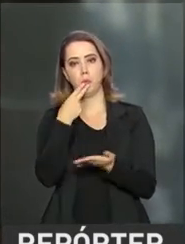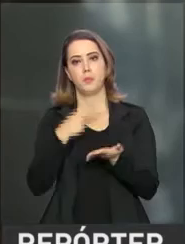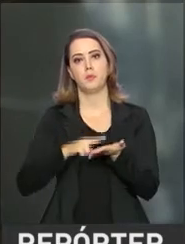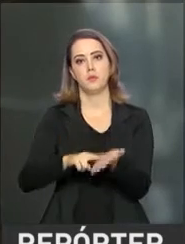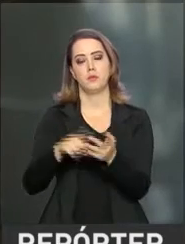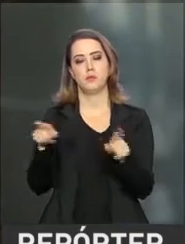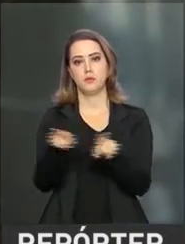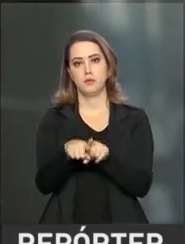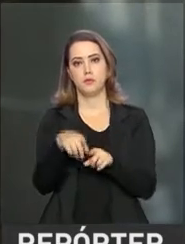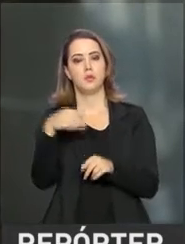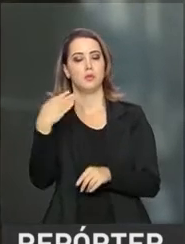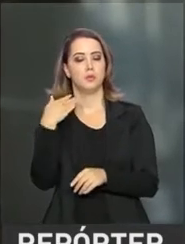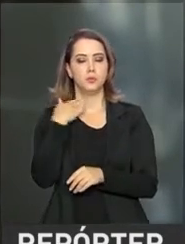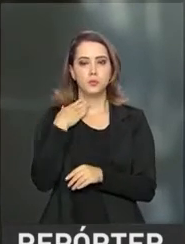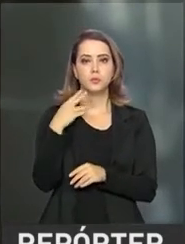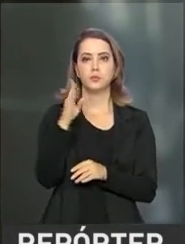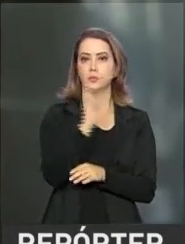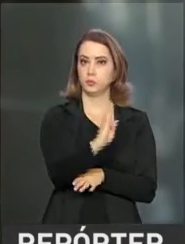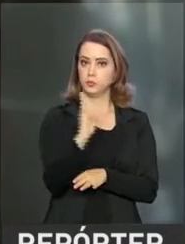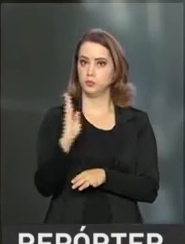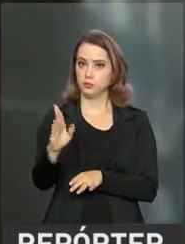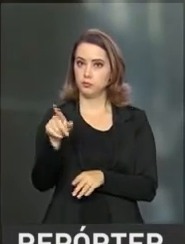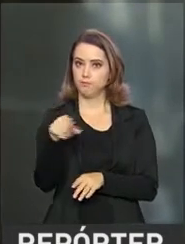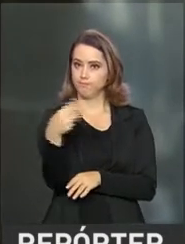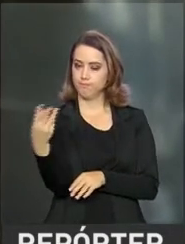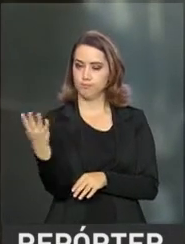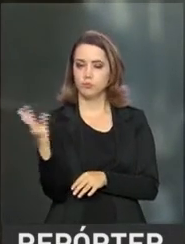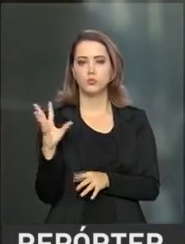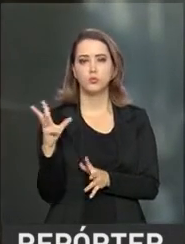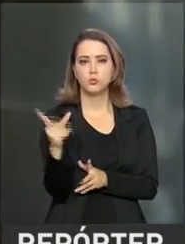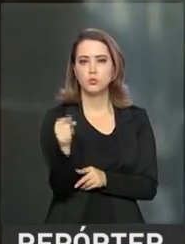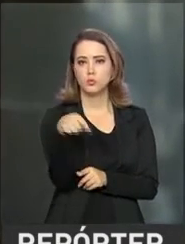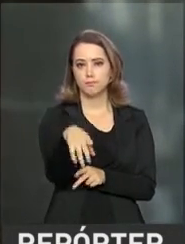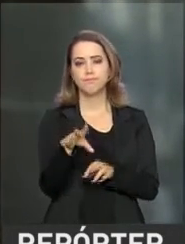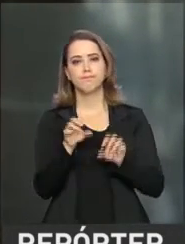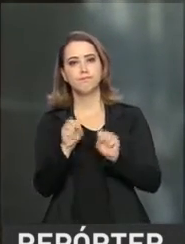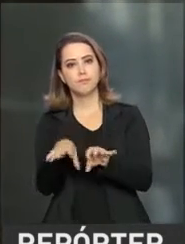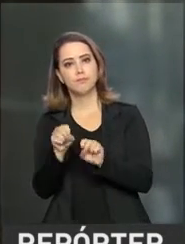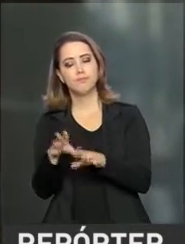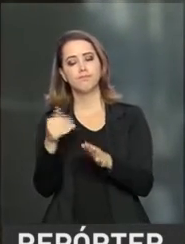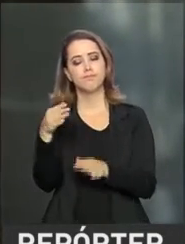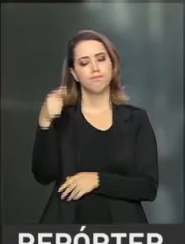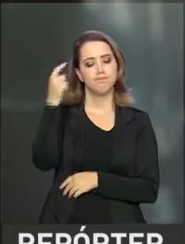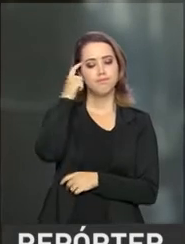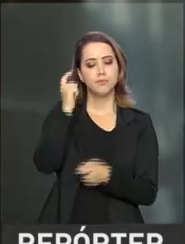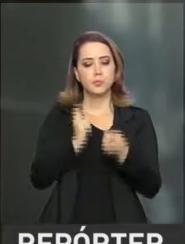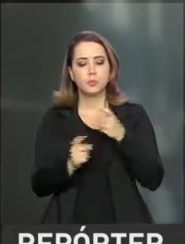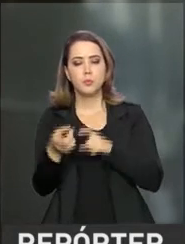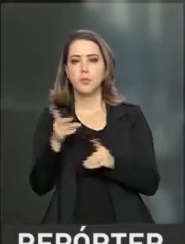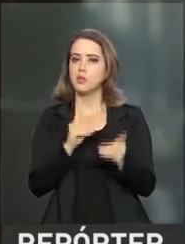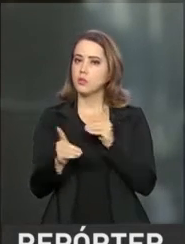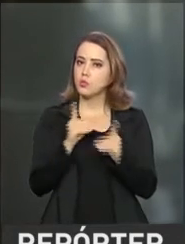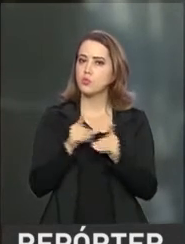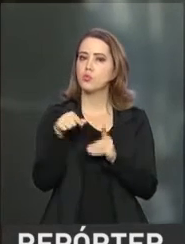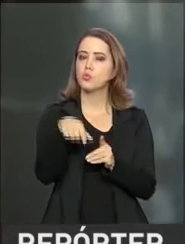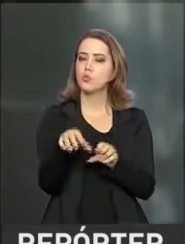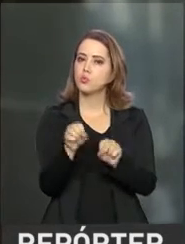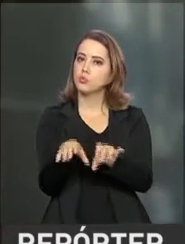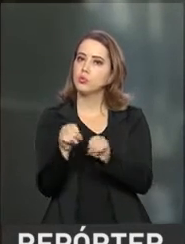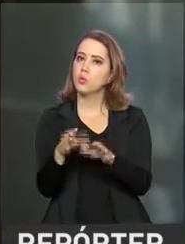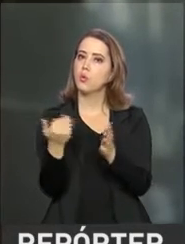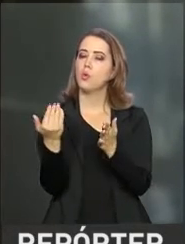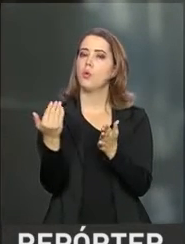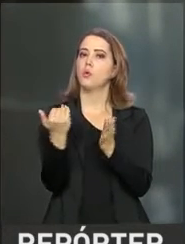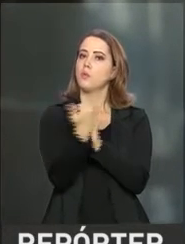do brasil paulo rogério caffarelli a idéia desse encontro é discutir uma ação pela educação com um projeto que possa ser colocado em prática rapidamente